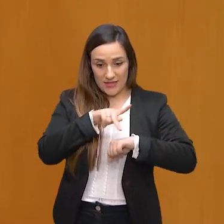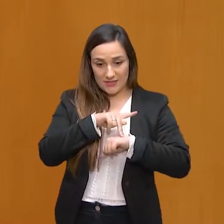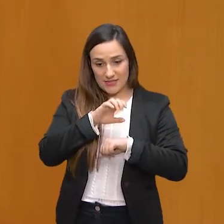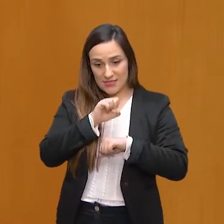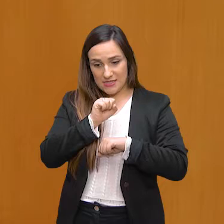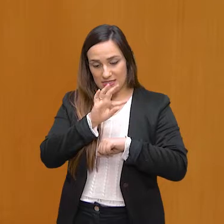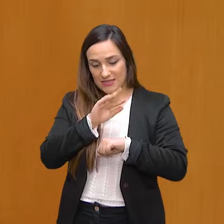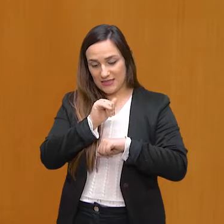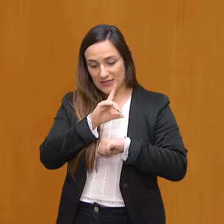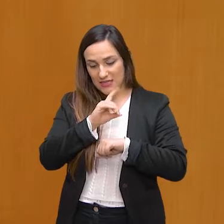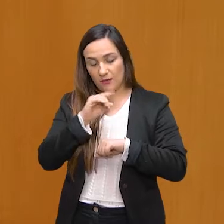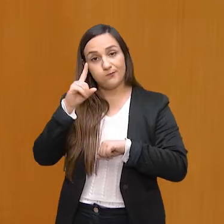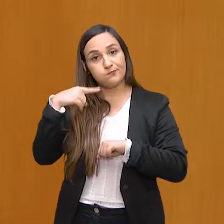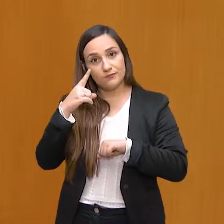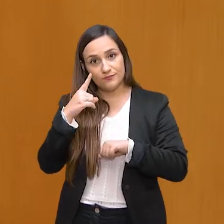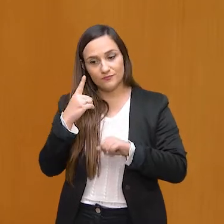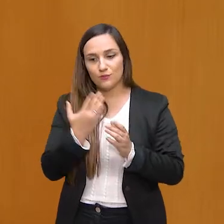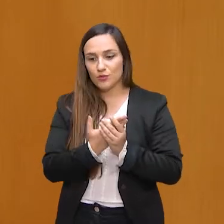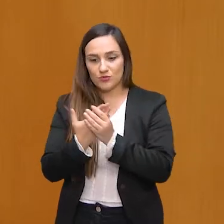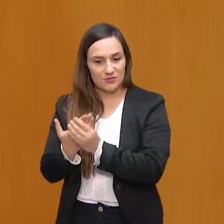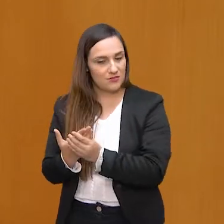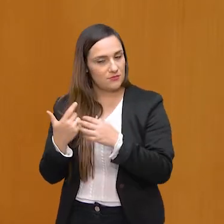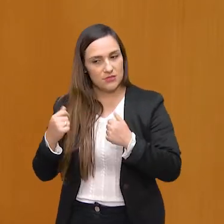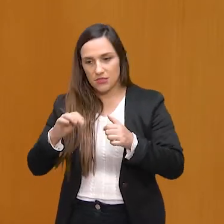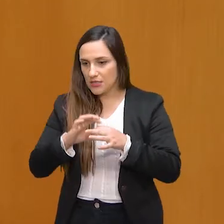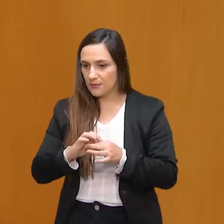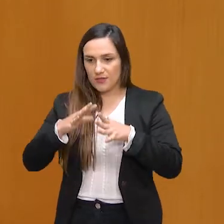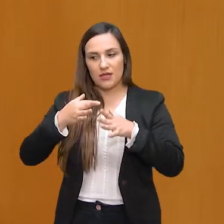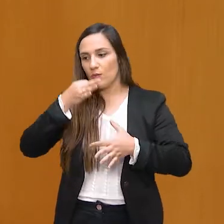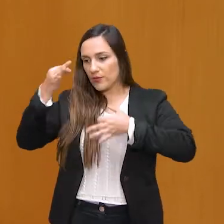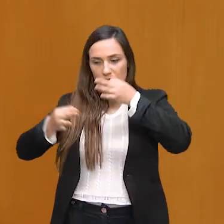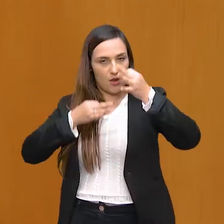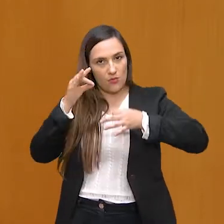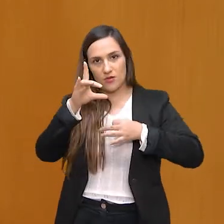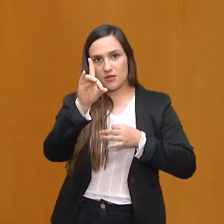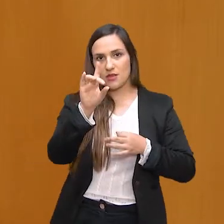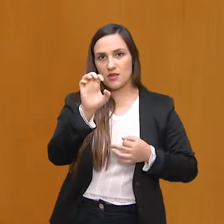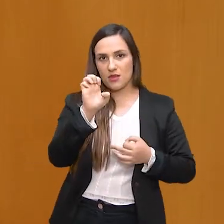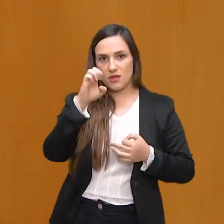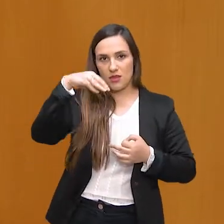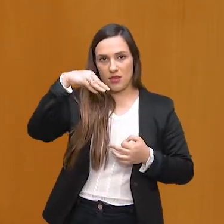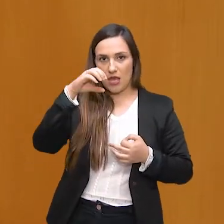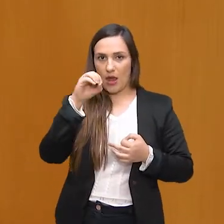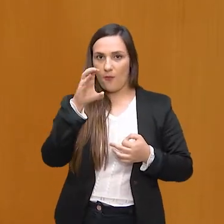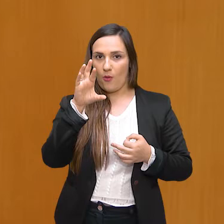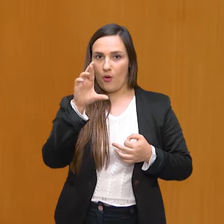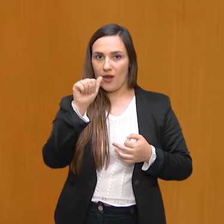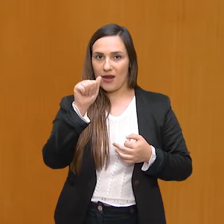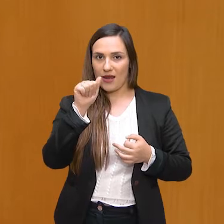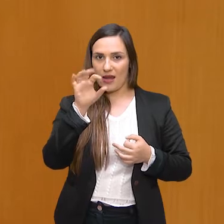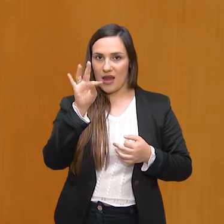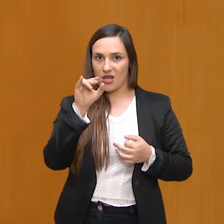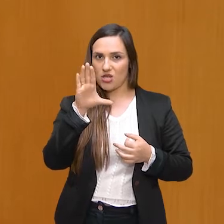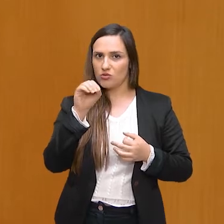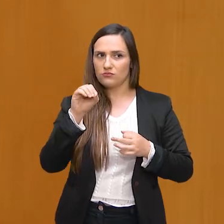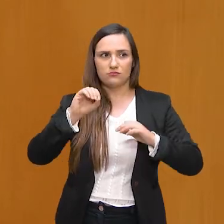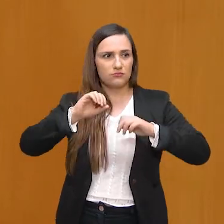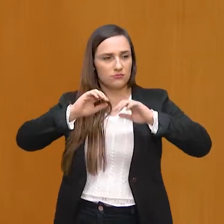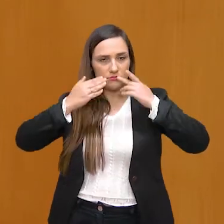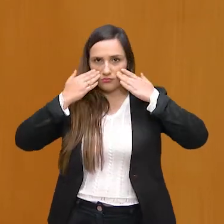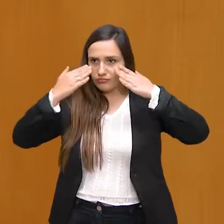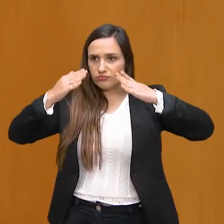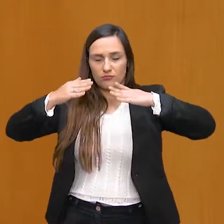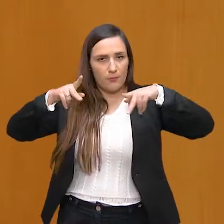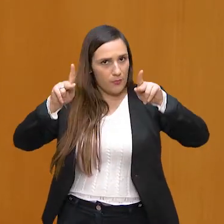de direito, um Estado democrático, o processo também tem que ser um Estado democrático e de direito. Então ele tem que ser público, ele tem